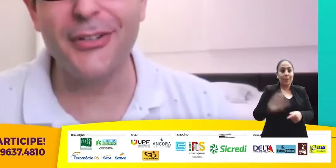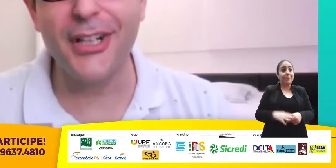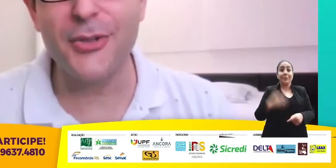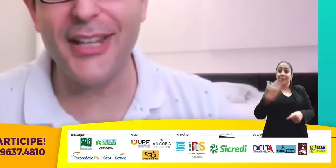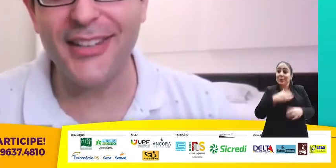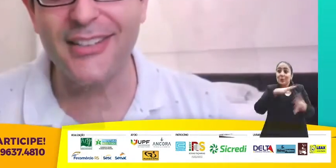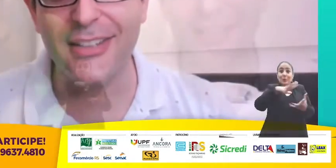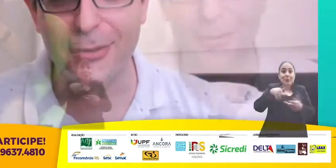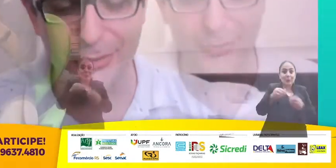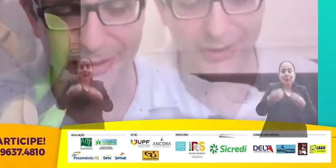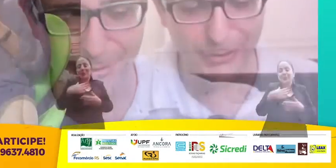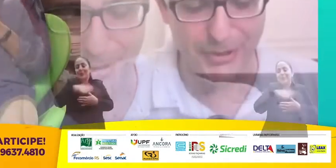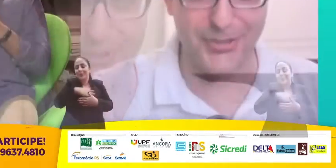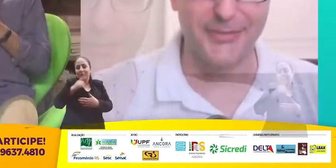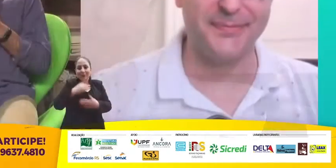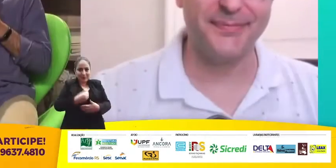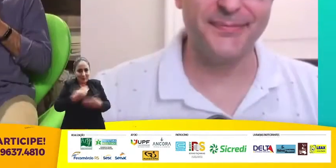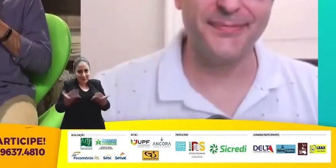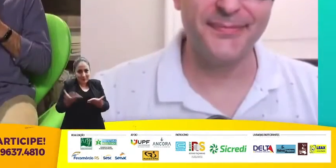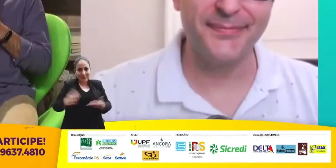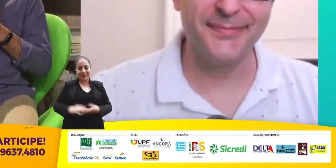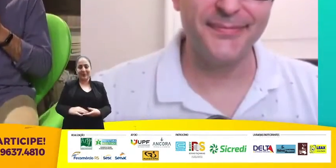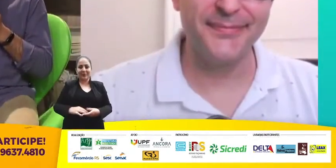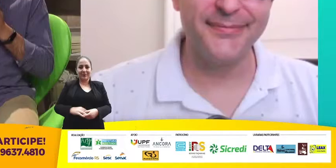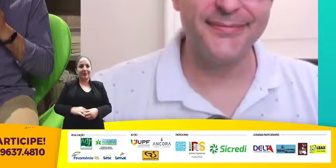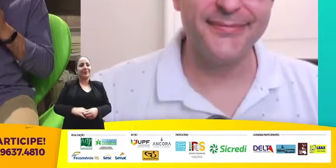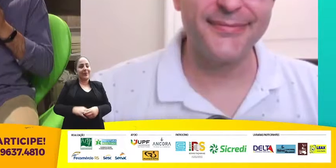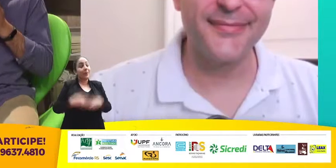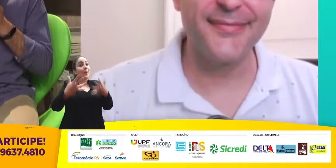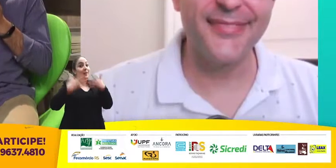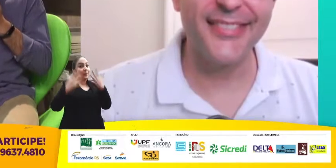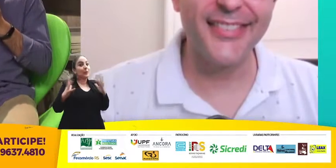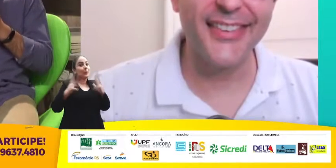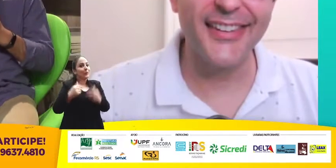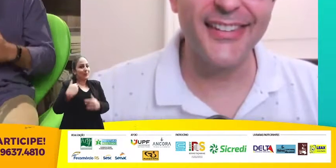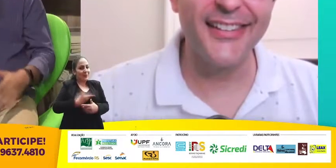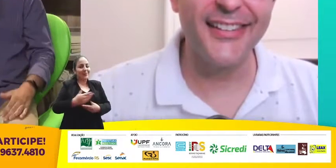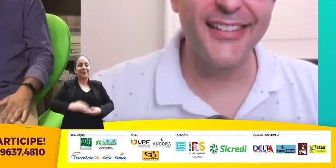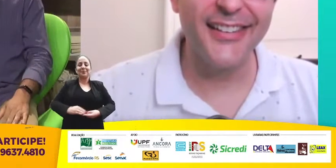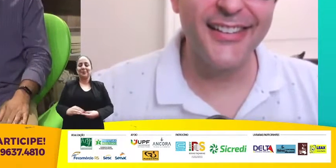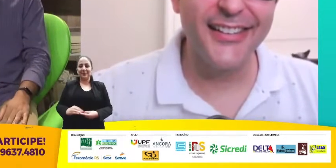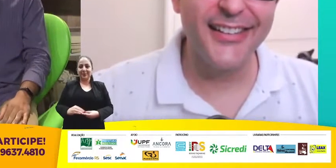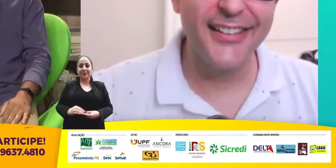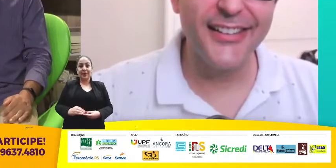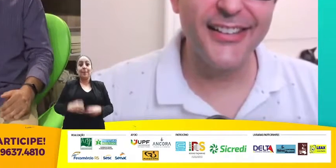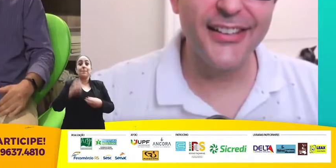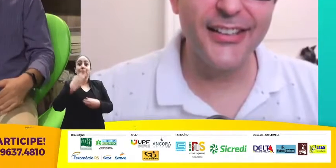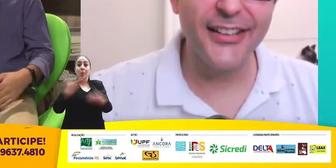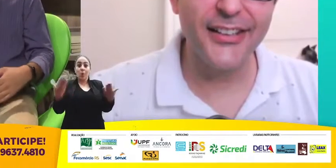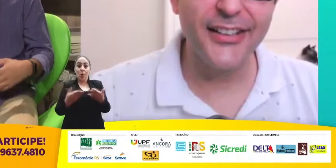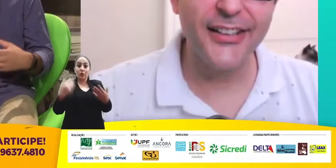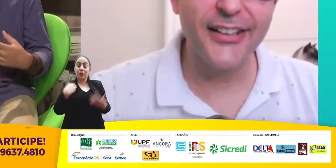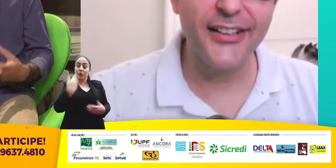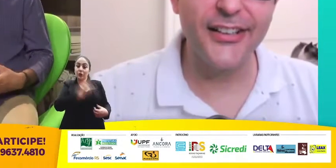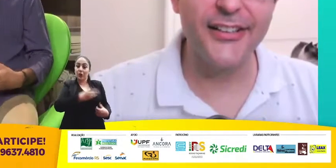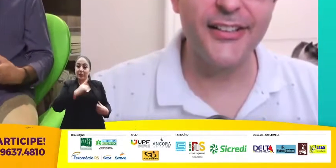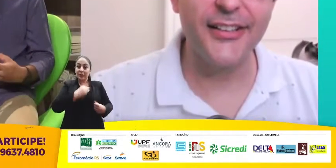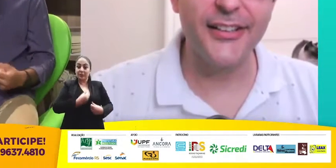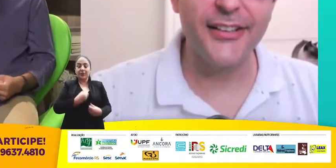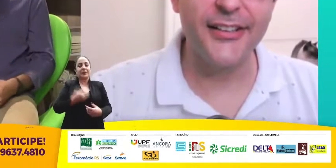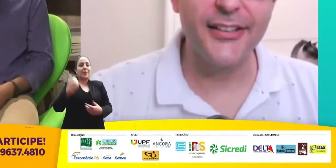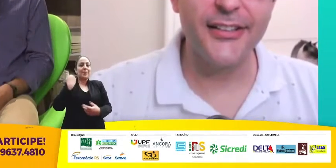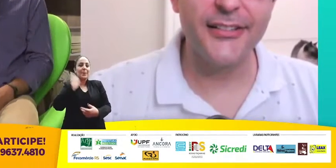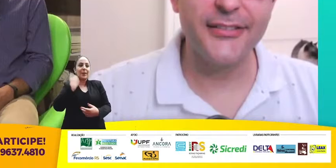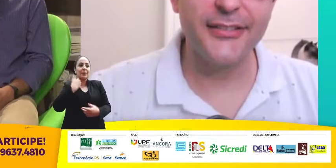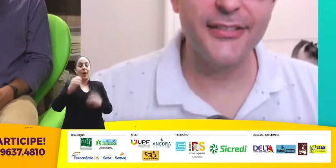mundo. É um grande prazer estar aqui com vocês hoje. Uma grande alegria para todos nós. Então, hoje nós estamos nesse grande